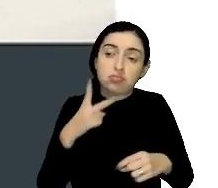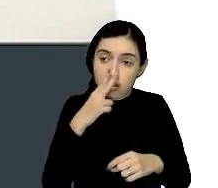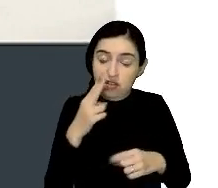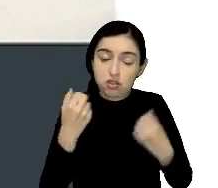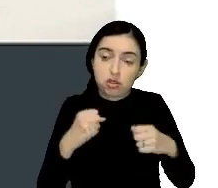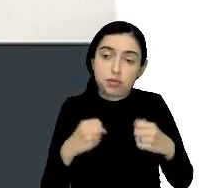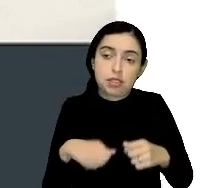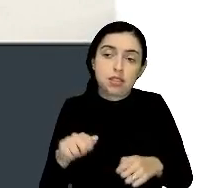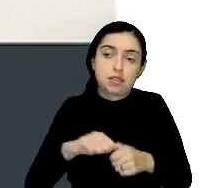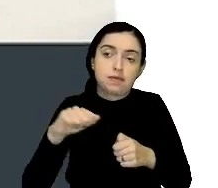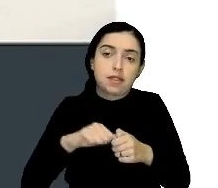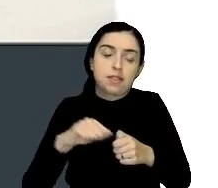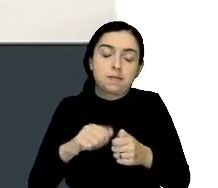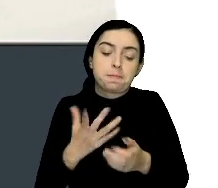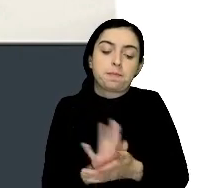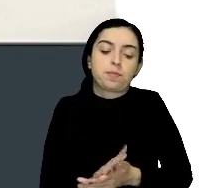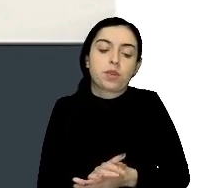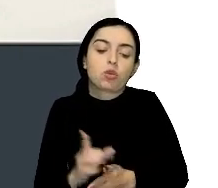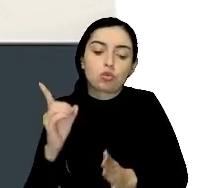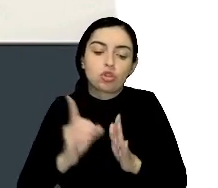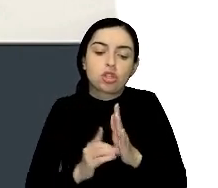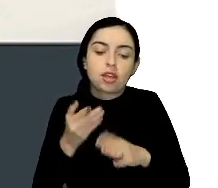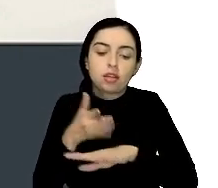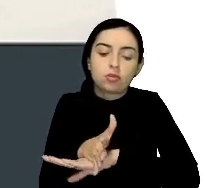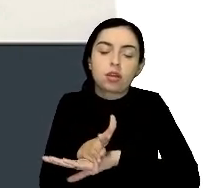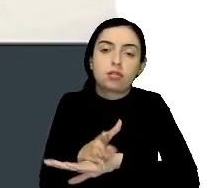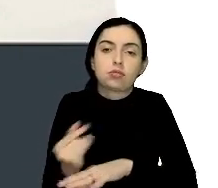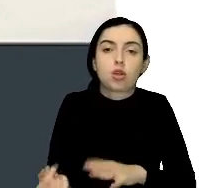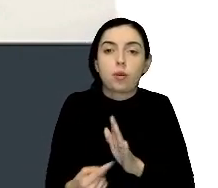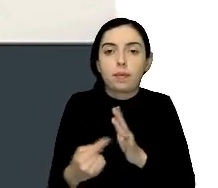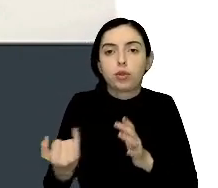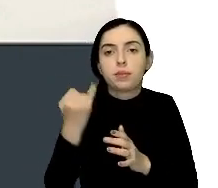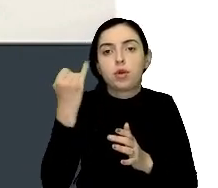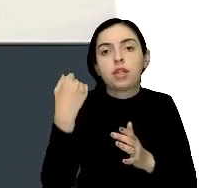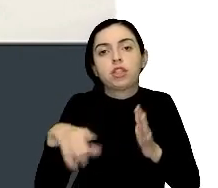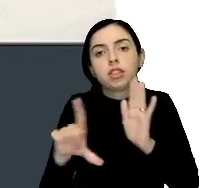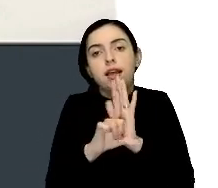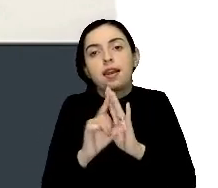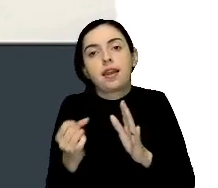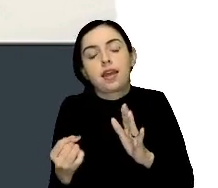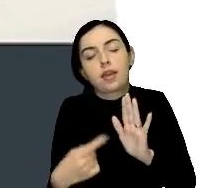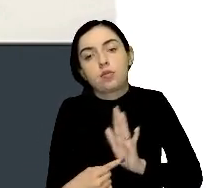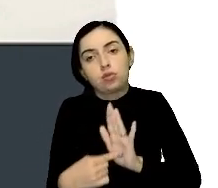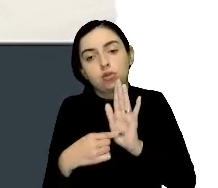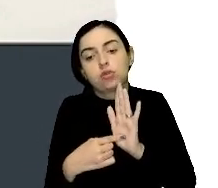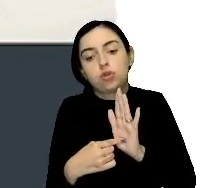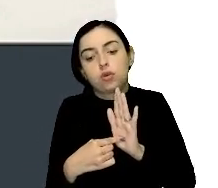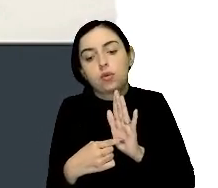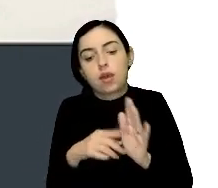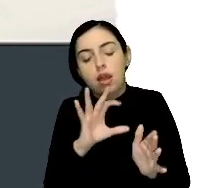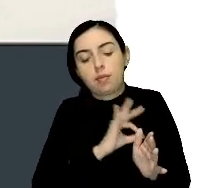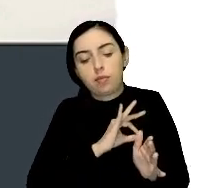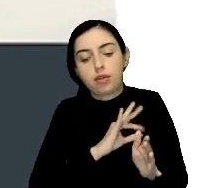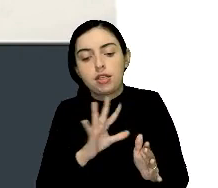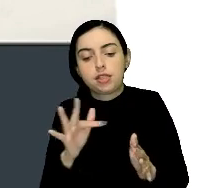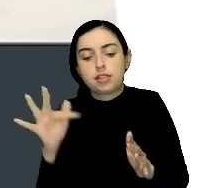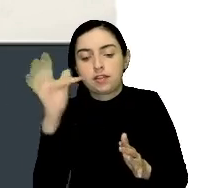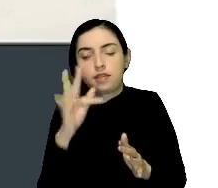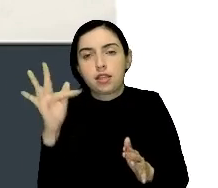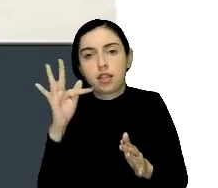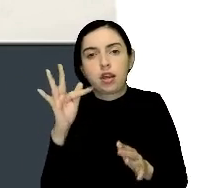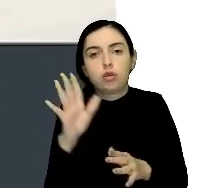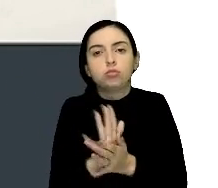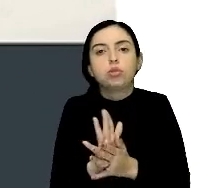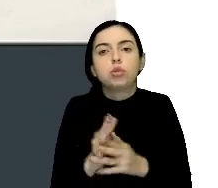fazer. O direito de ingresso é um outro ponto importante que a nova lei trouxe, né? A gente sabe que a Polícia Federal está usando os incisos do